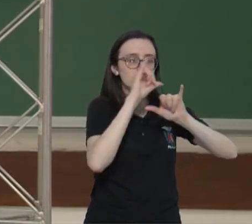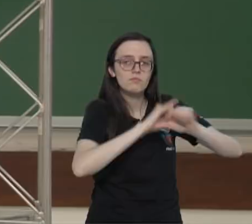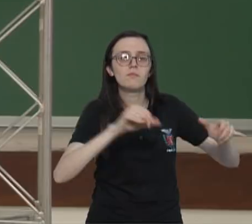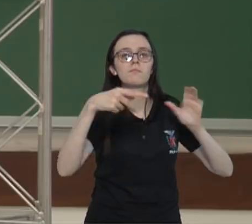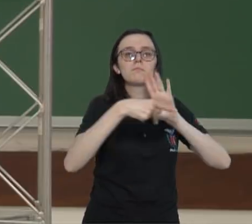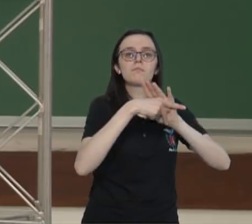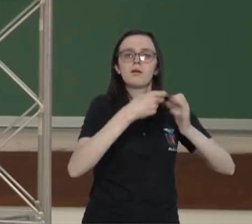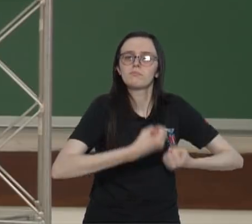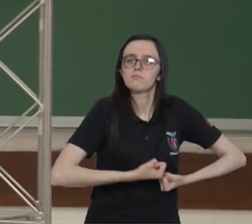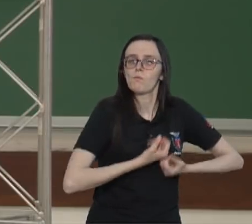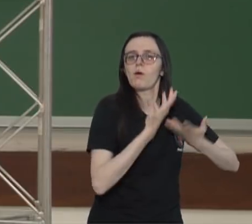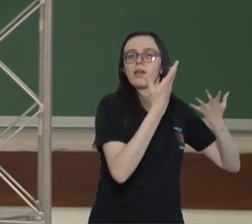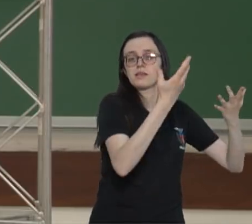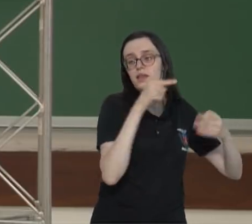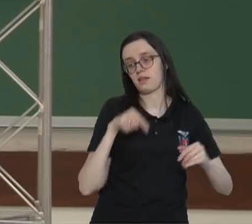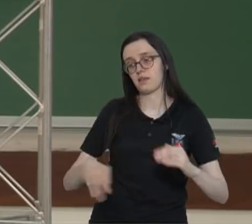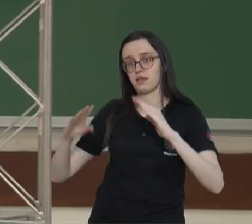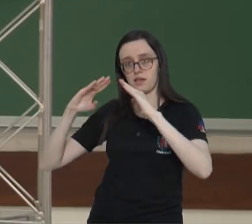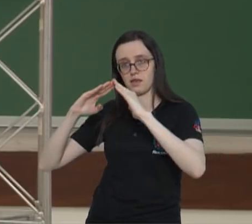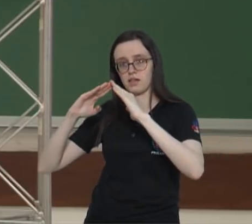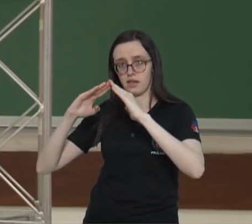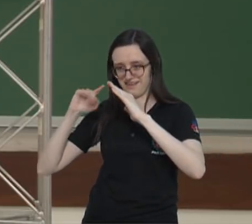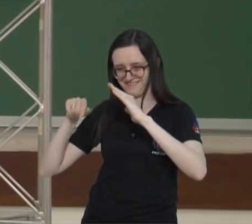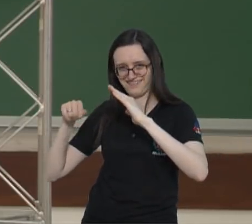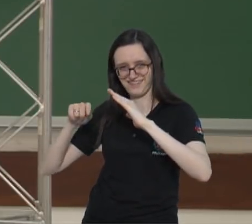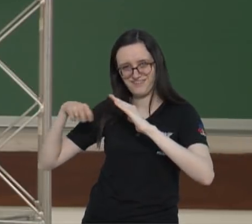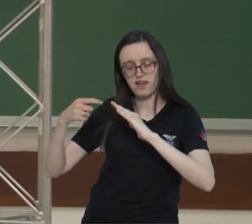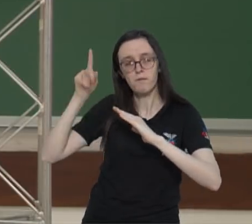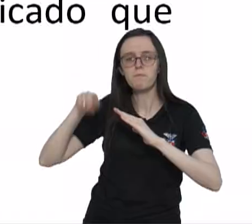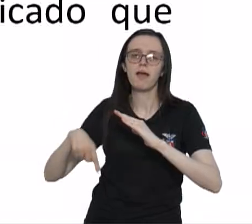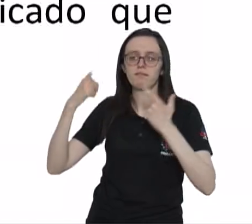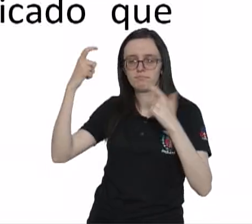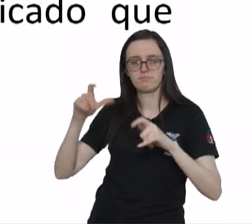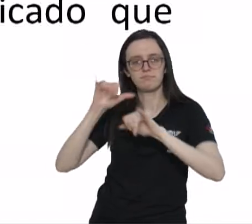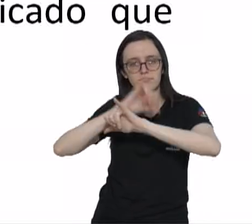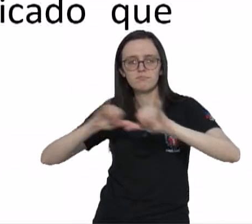E o texto B é um classificado simplesmente, né? Um classificado normal.